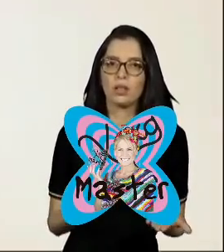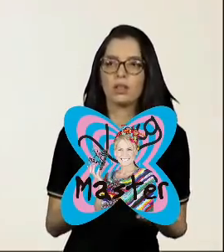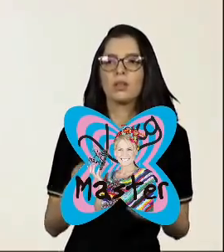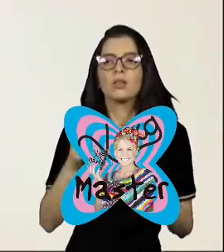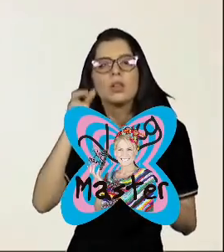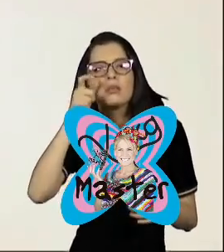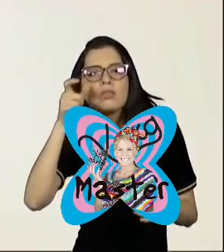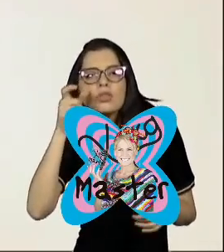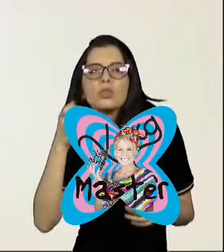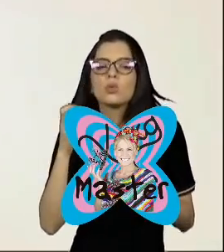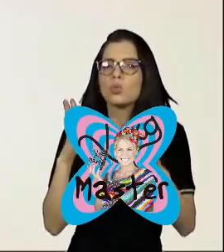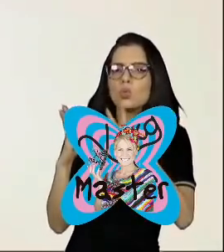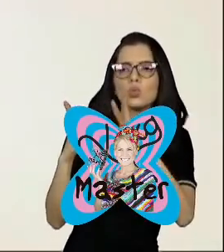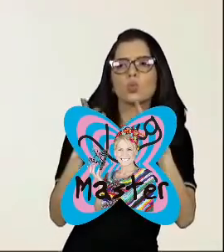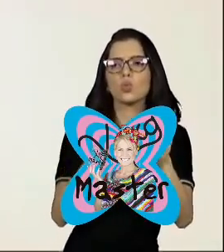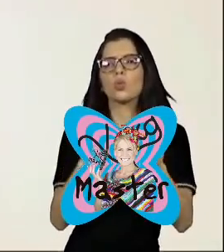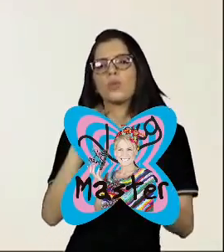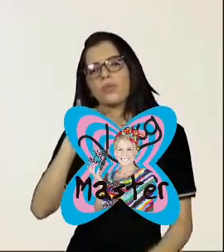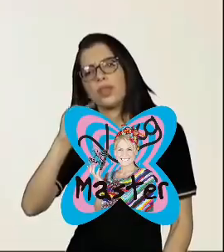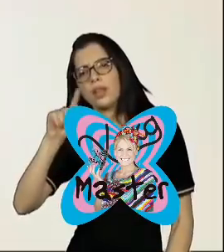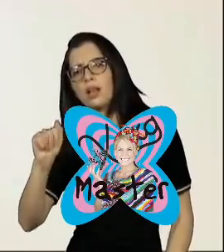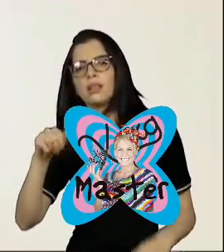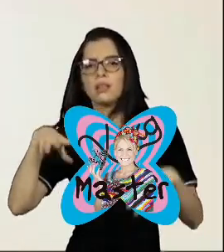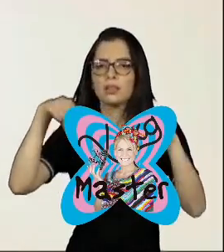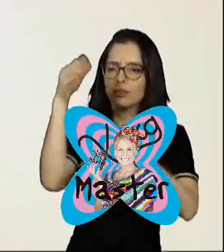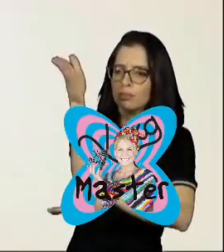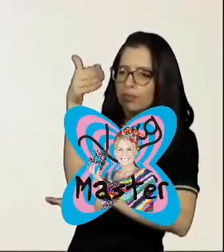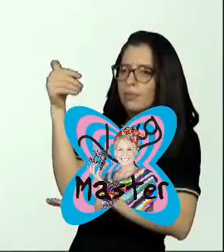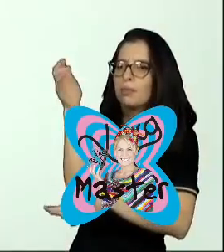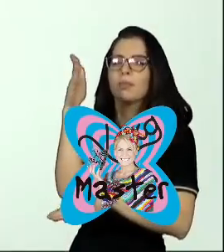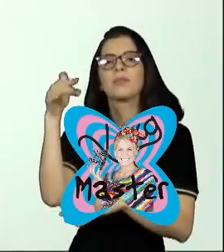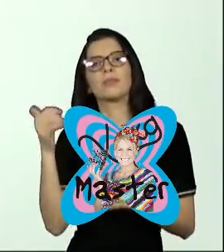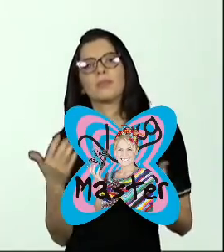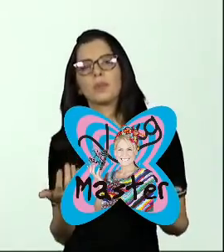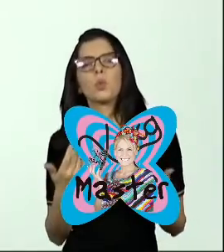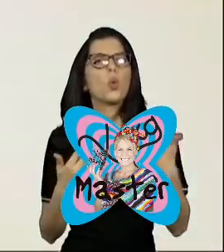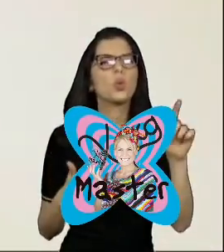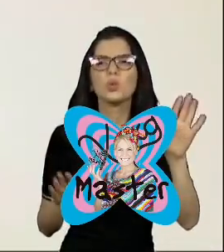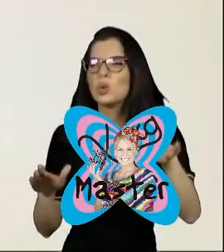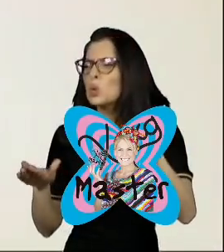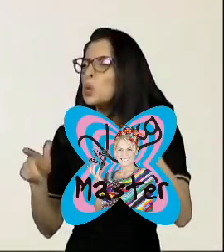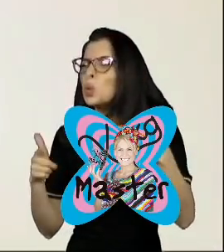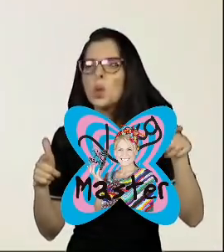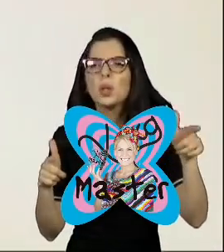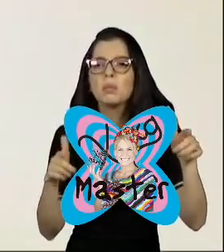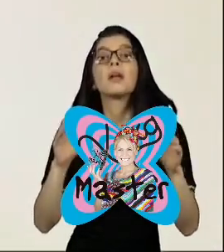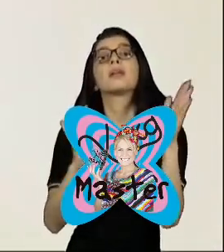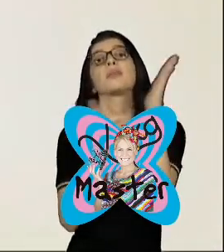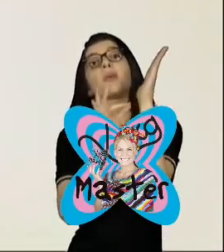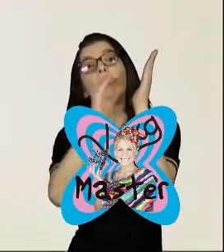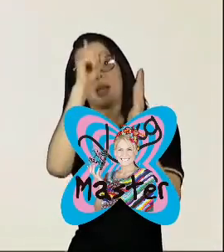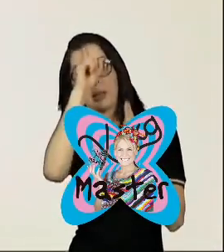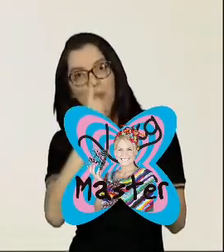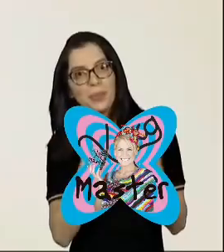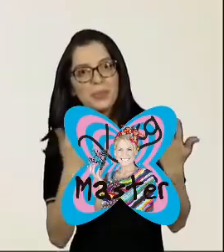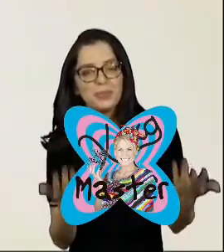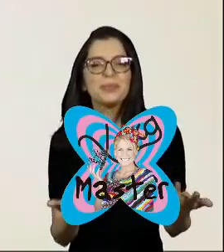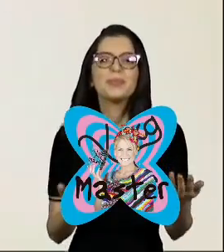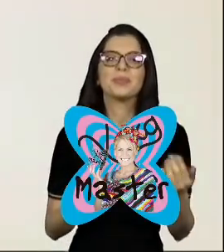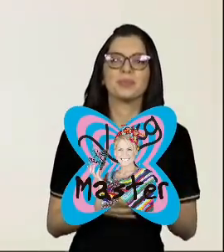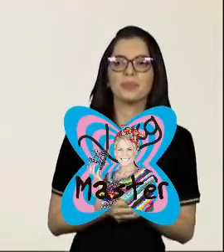muito pela Sésamo castelo rá-tim-bum é qual foi o outro Sítio Picapau Amarelo Vila Sésamo